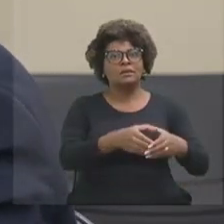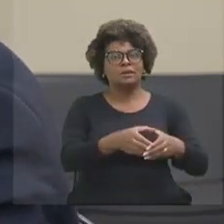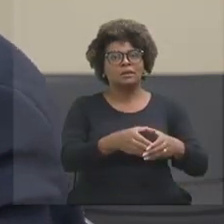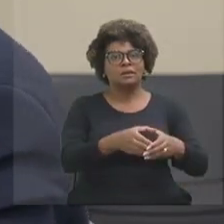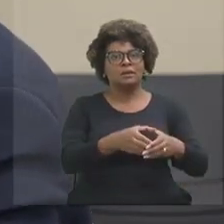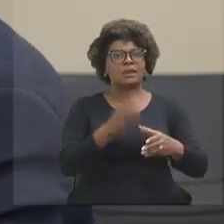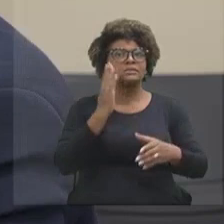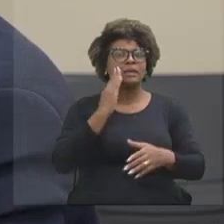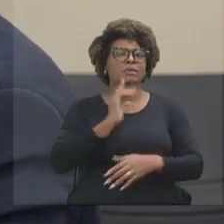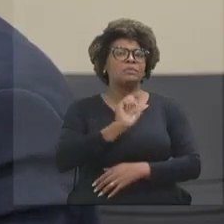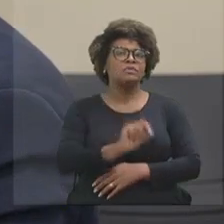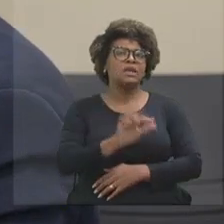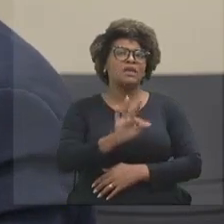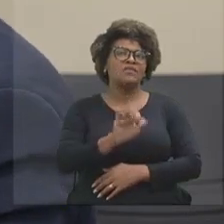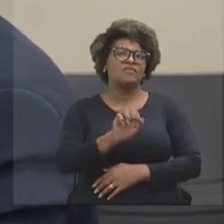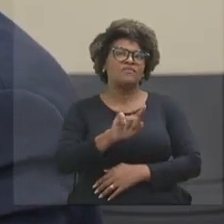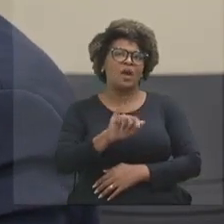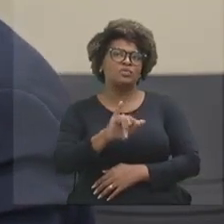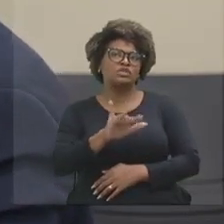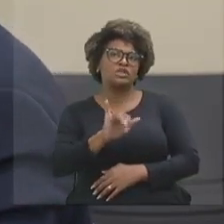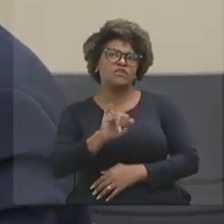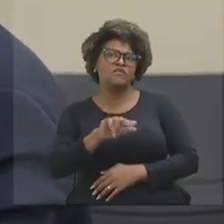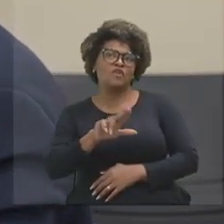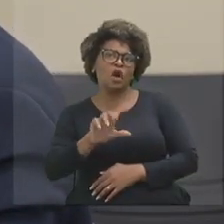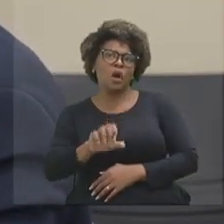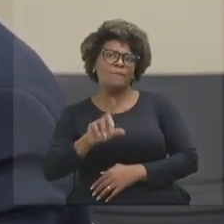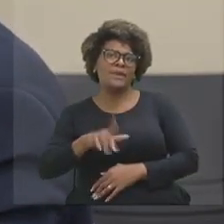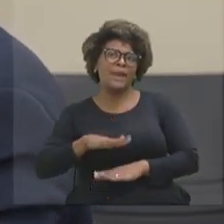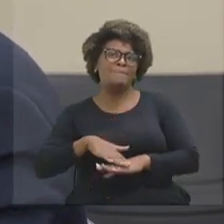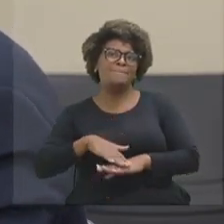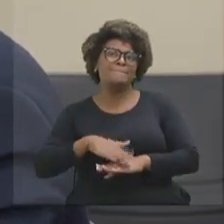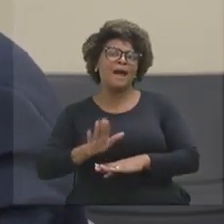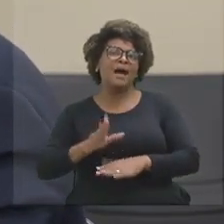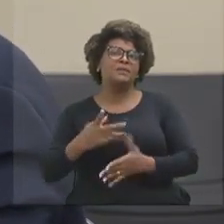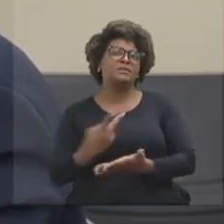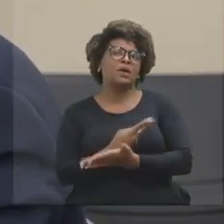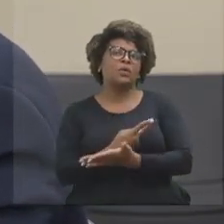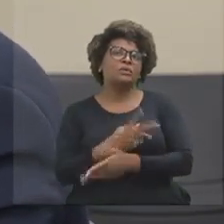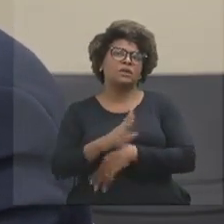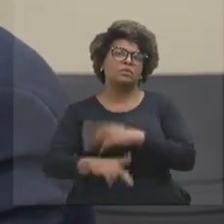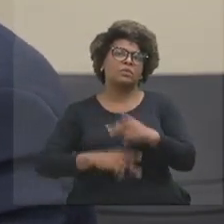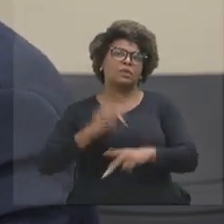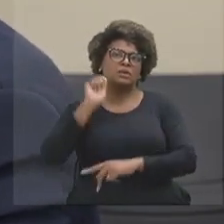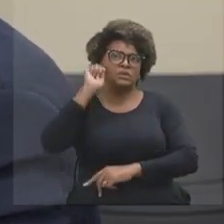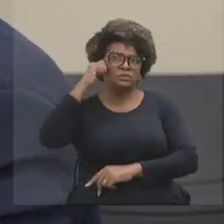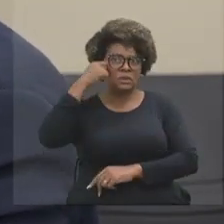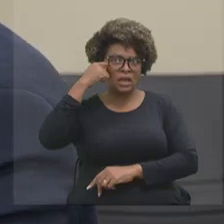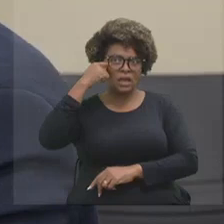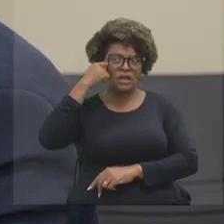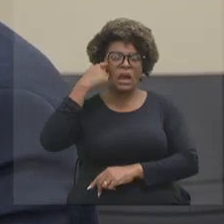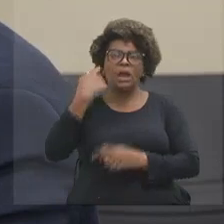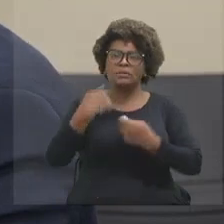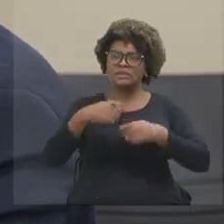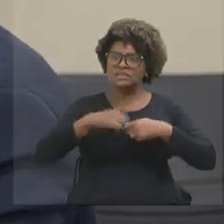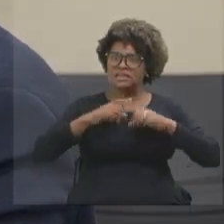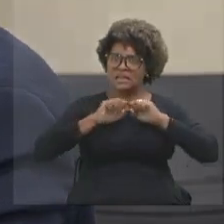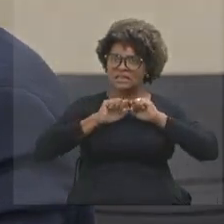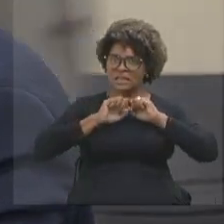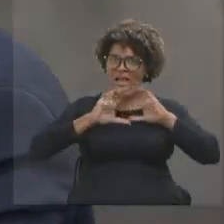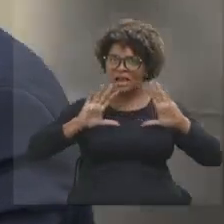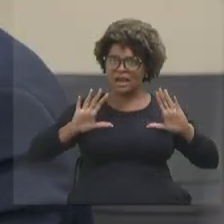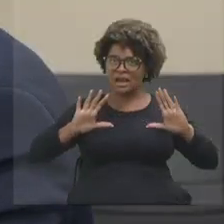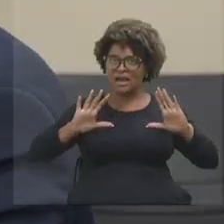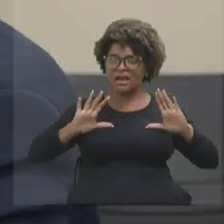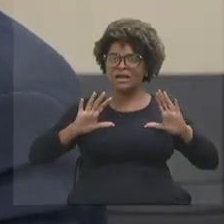na população negra e a gente precisa deixar isso claro dentro dessa dessa política e dessa política